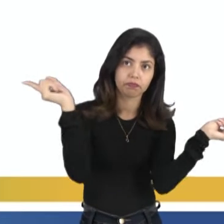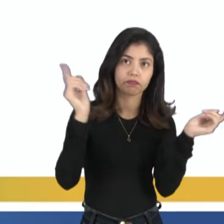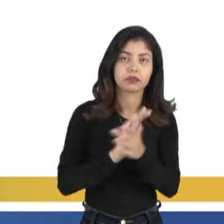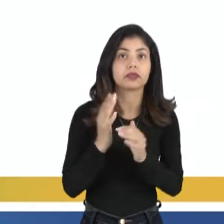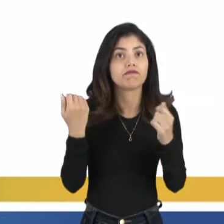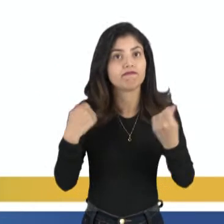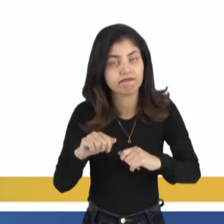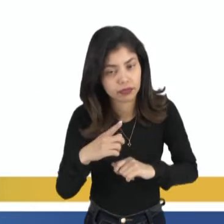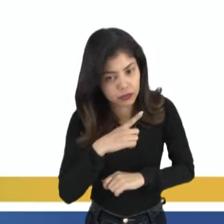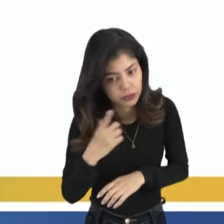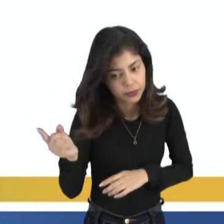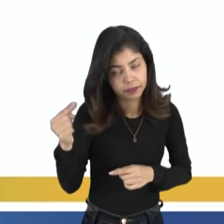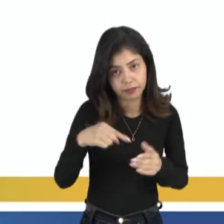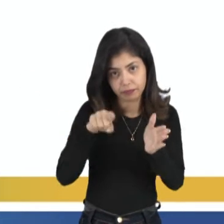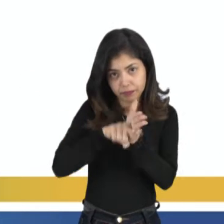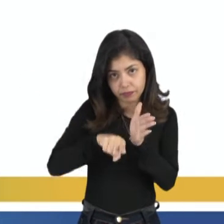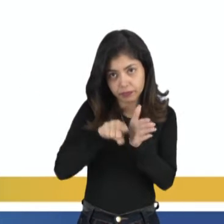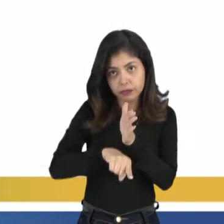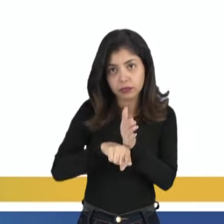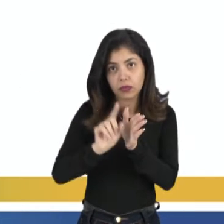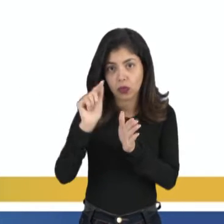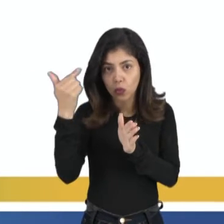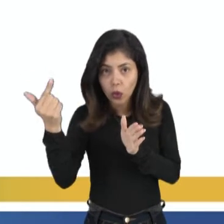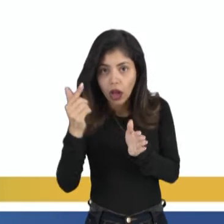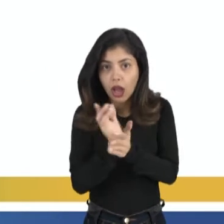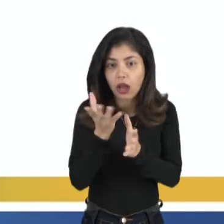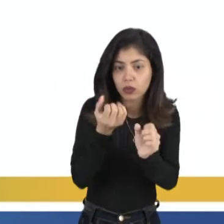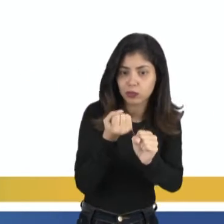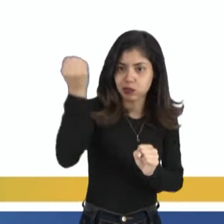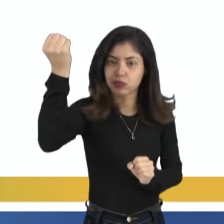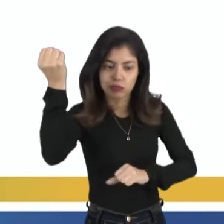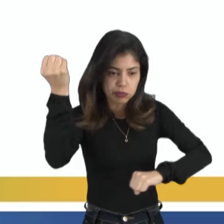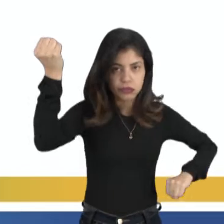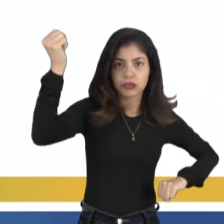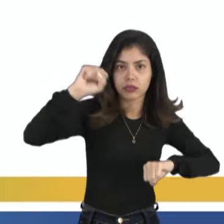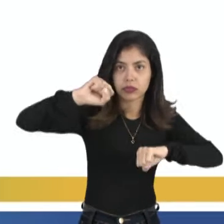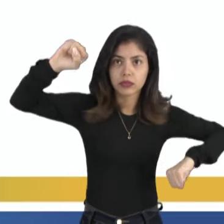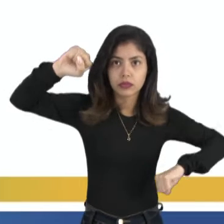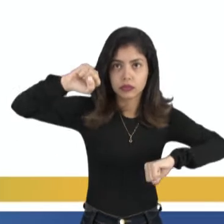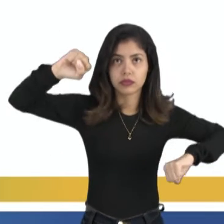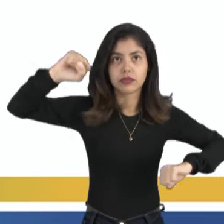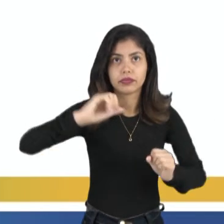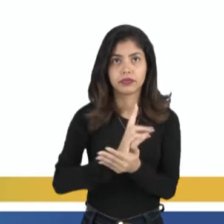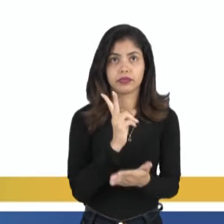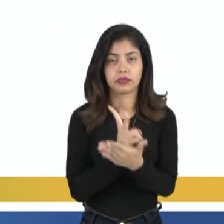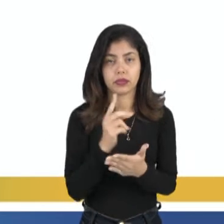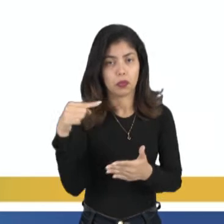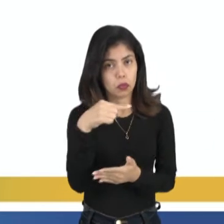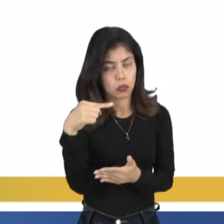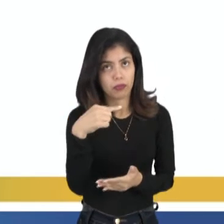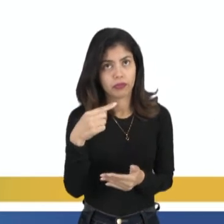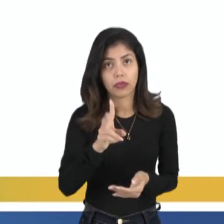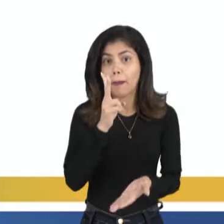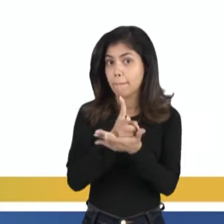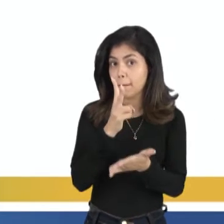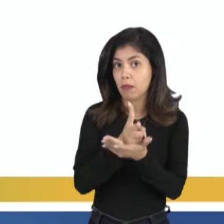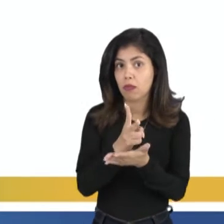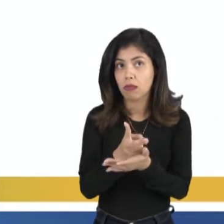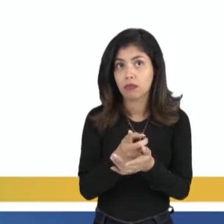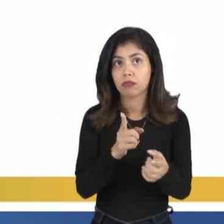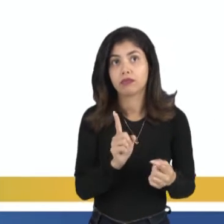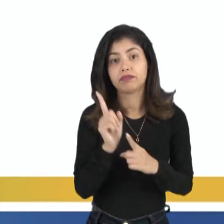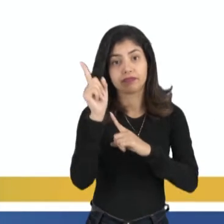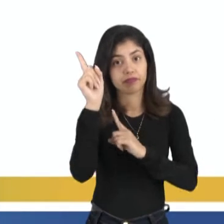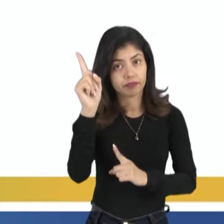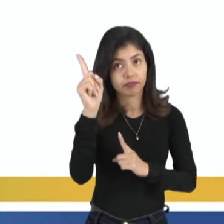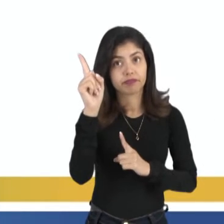lógico que é uma menos a outra, porque uma vai puxar para um lado e a outra vai puxar para o outro, por isso que tem um sinal de menos. Se tivesse as duas para o mesmo lado, seriam